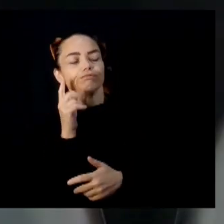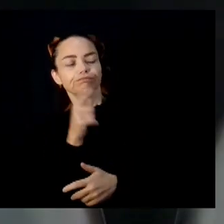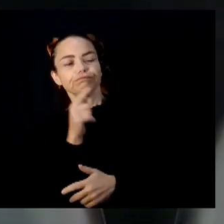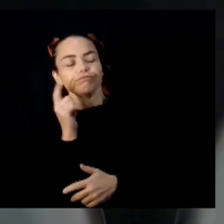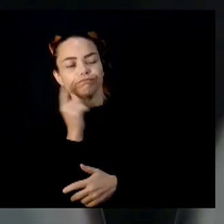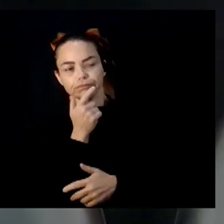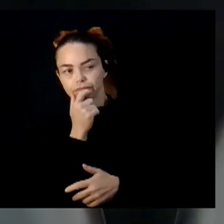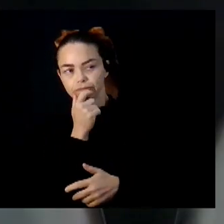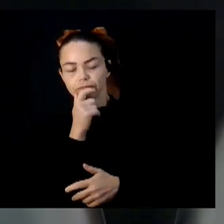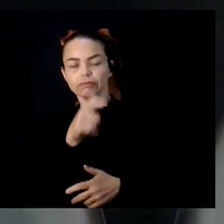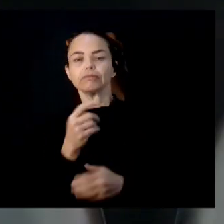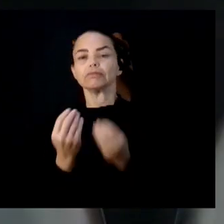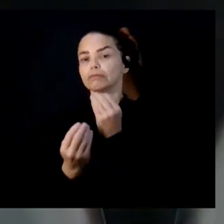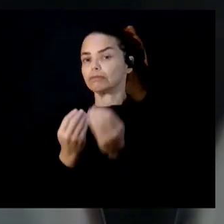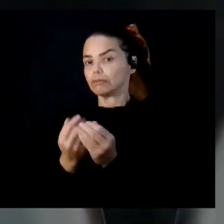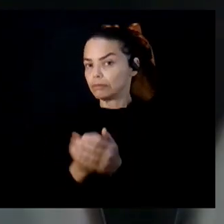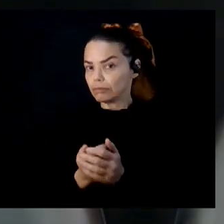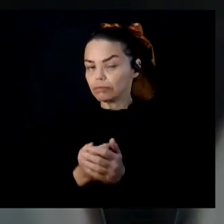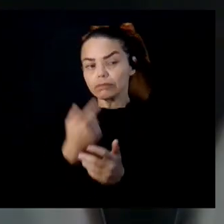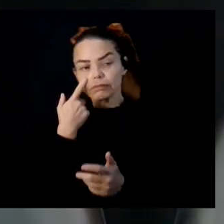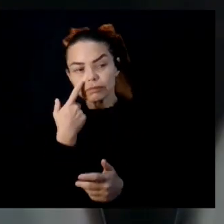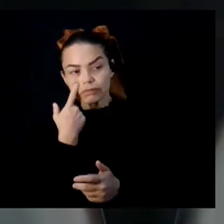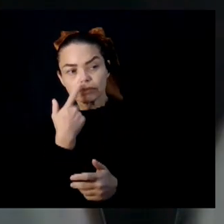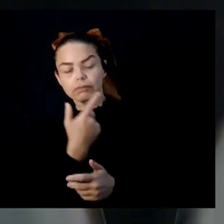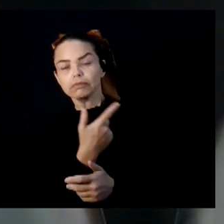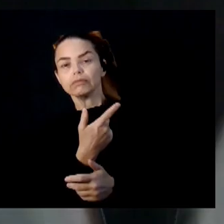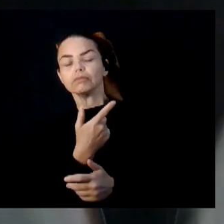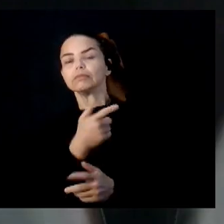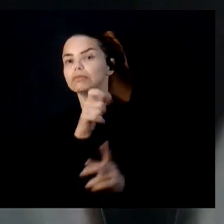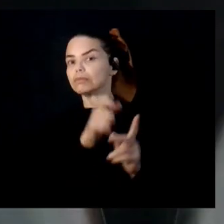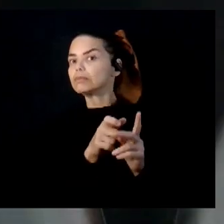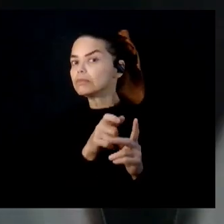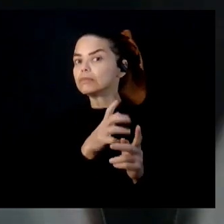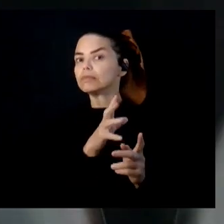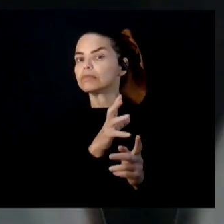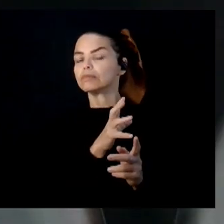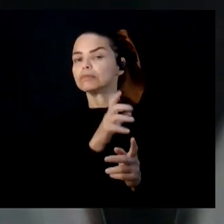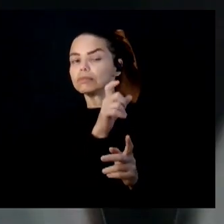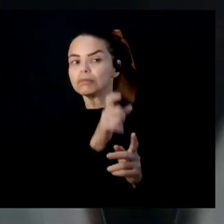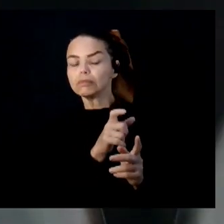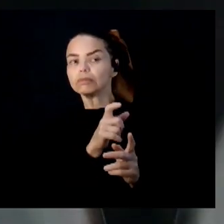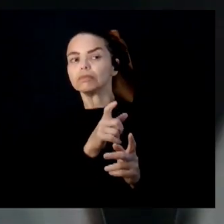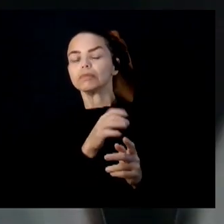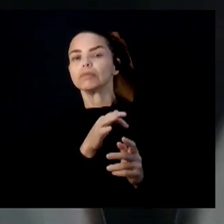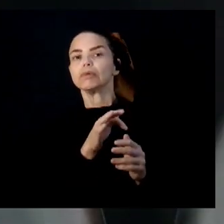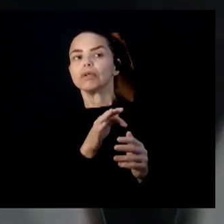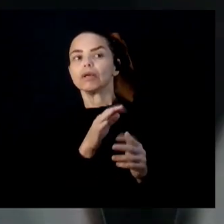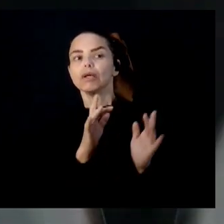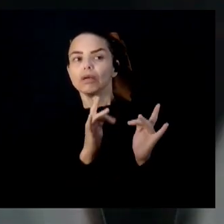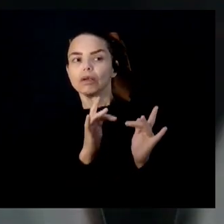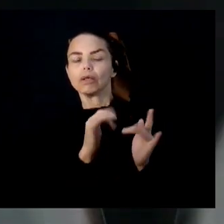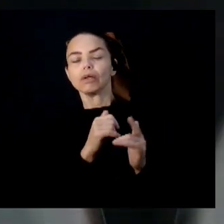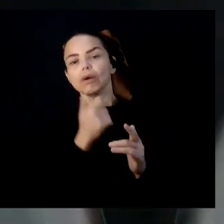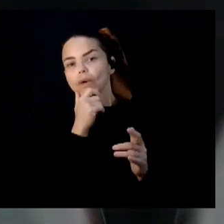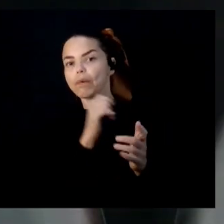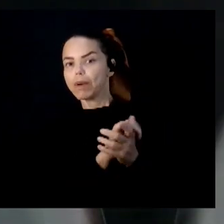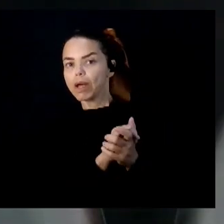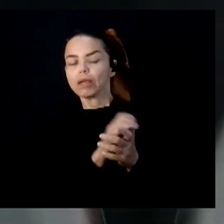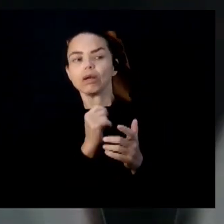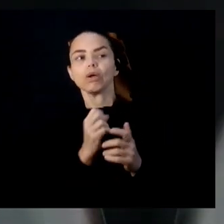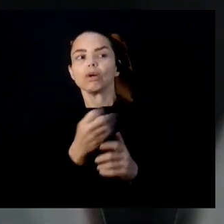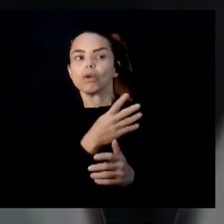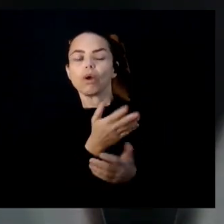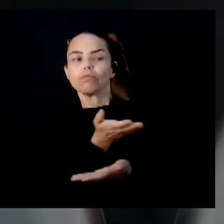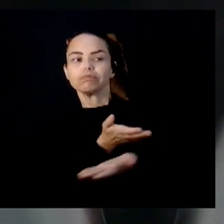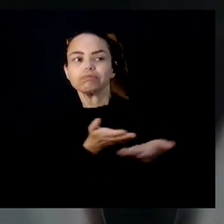na maneira de a gente olhar para esse parceiro e buscar juntos novas histórias para compartilhar,